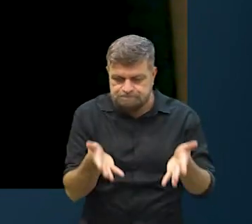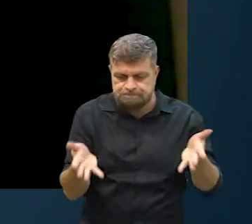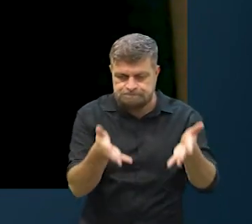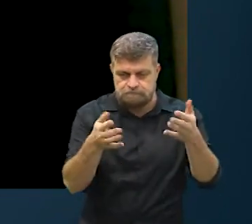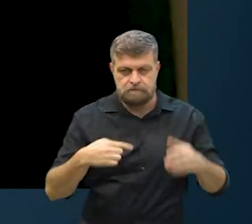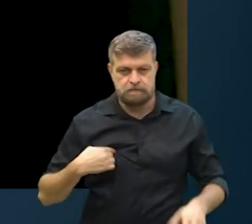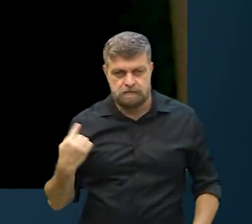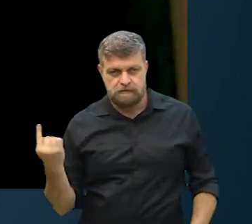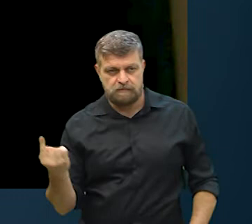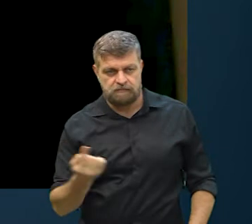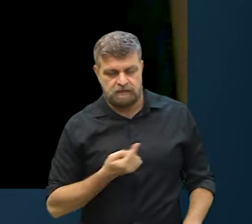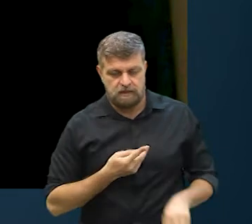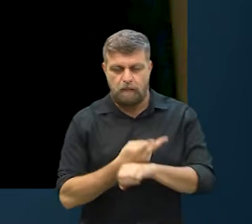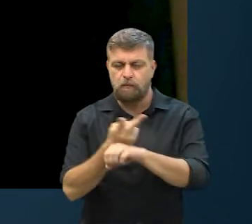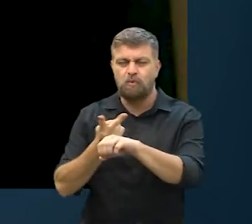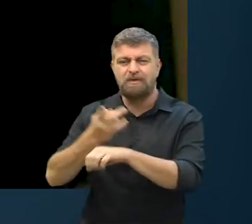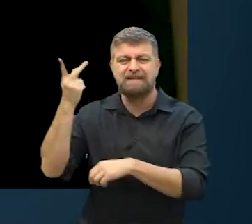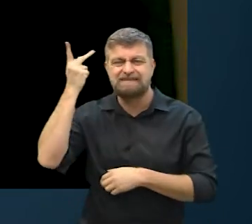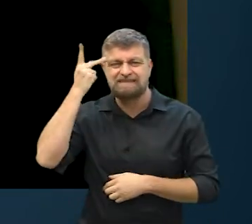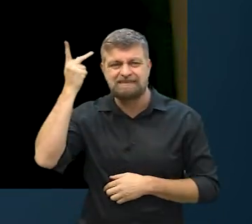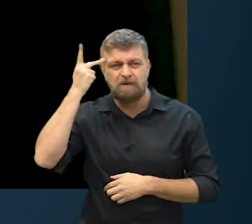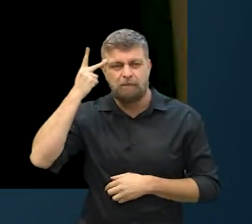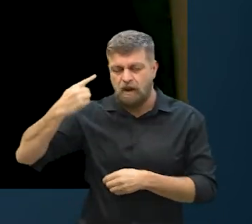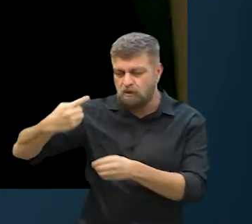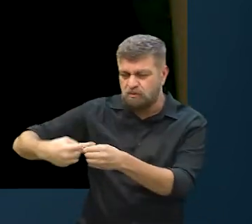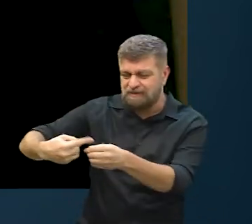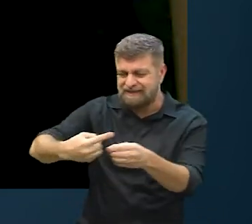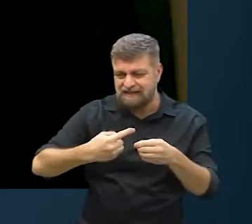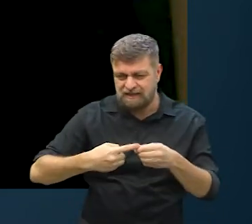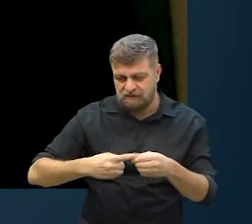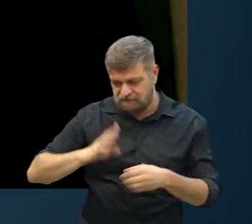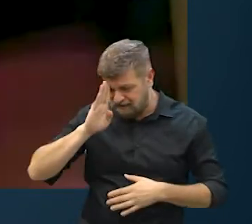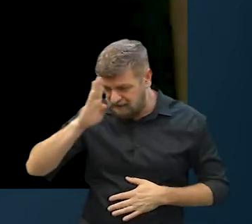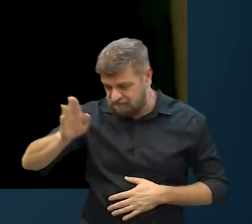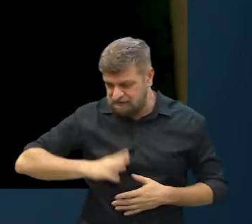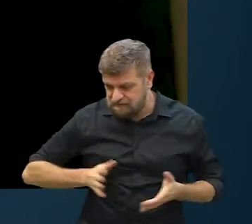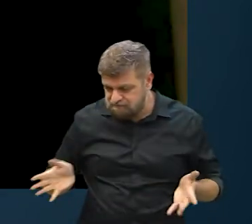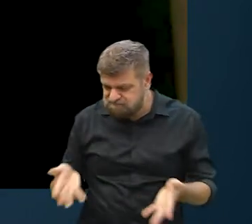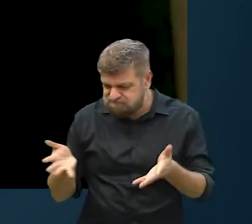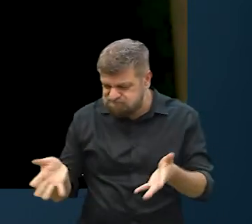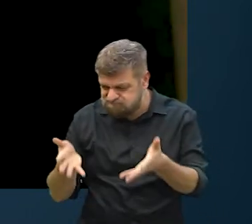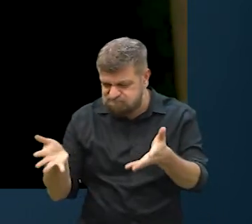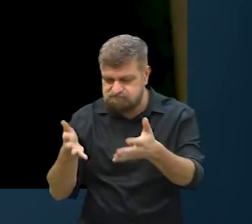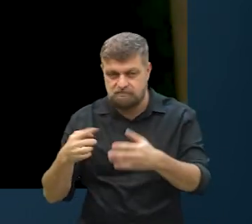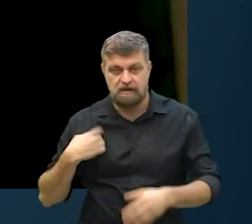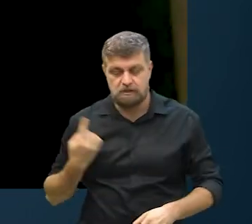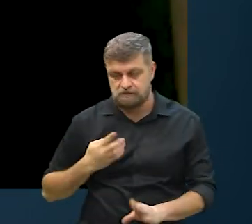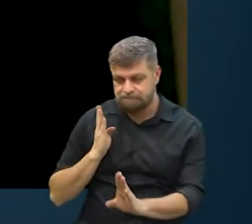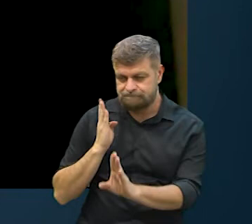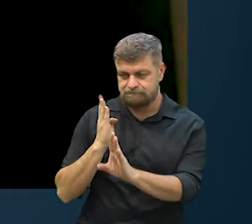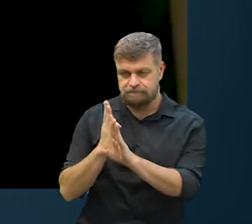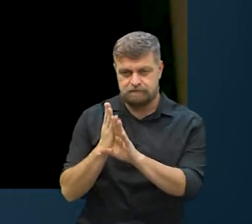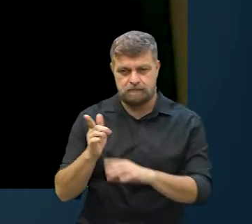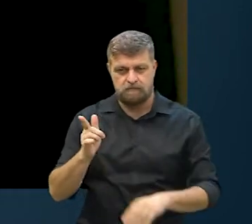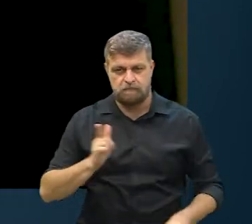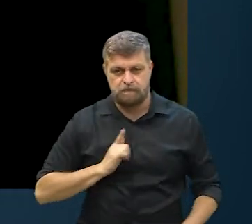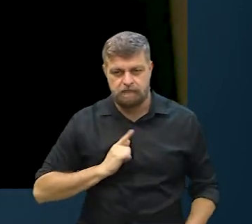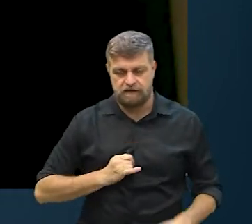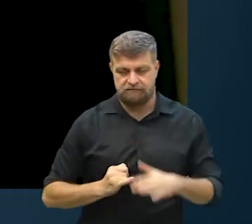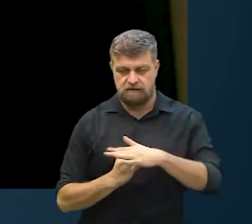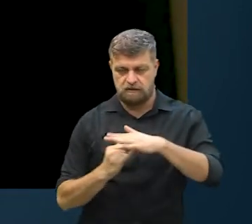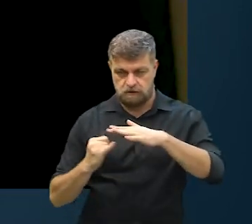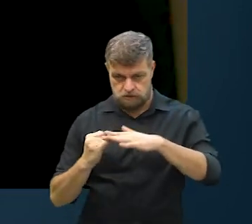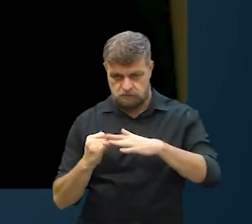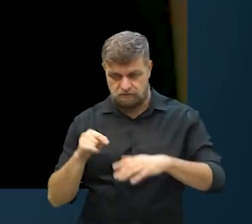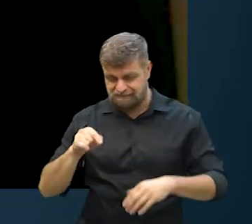aceleração. A gente rodou São Paulo interior, as principais aceleradoras, e a gente identificou no